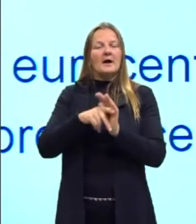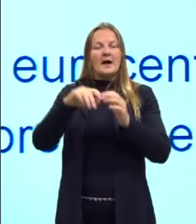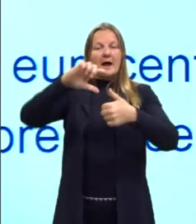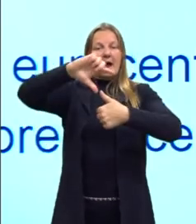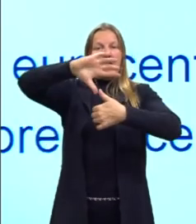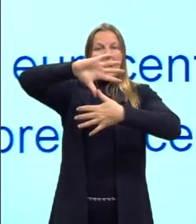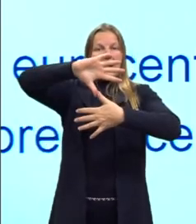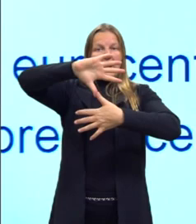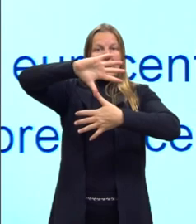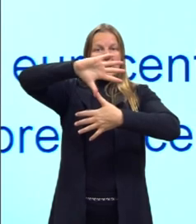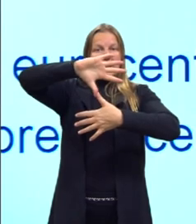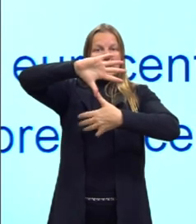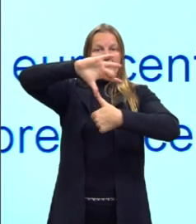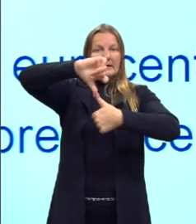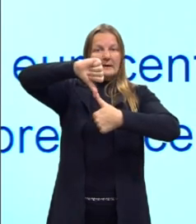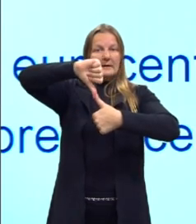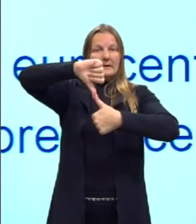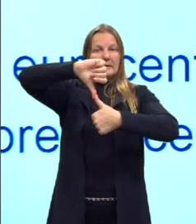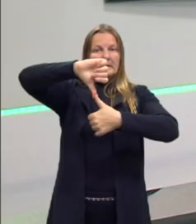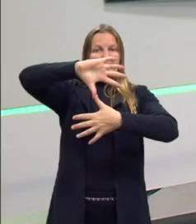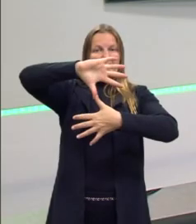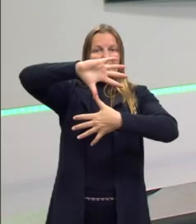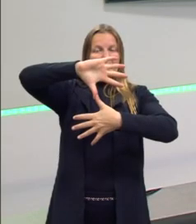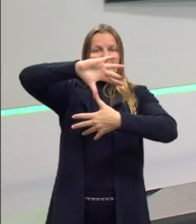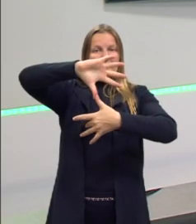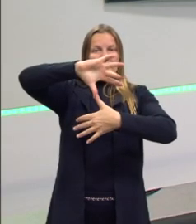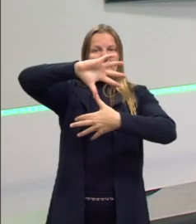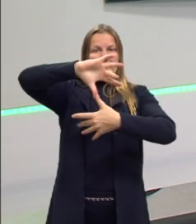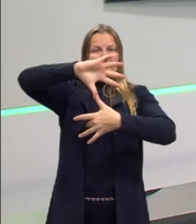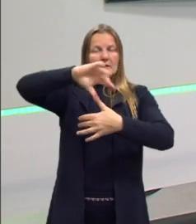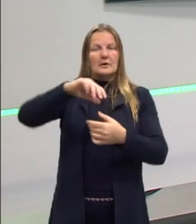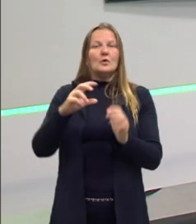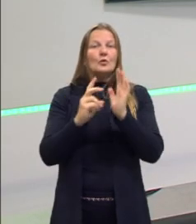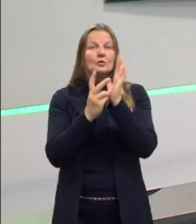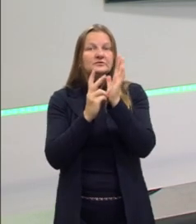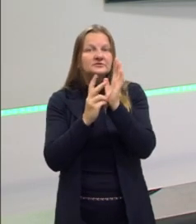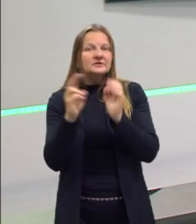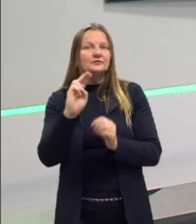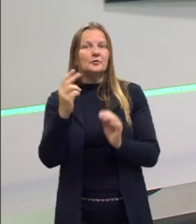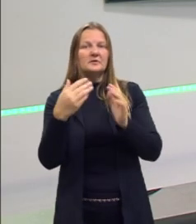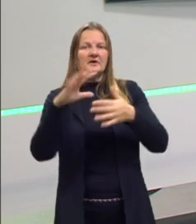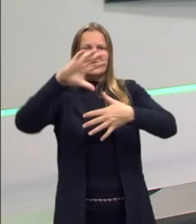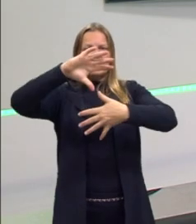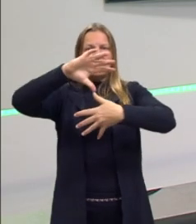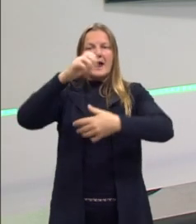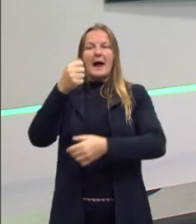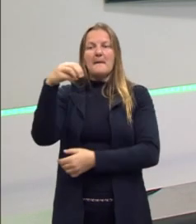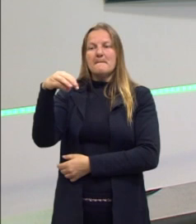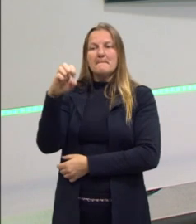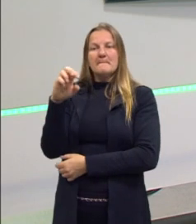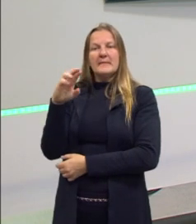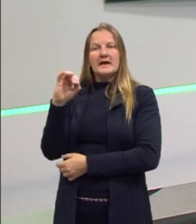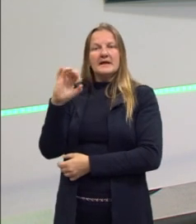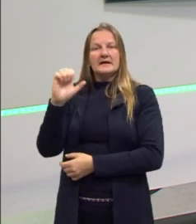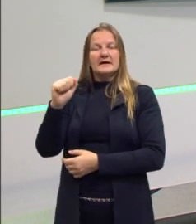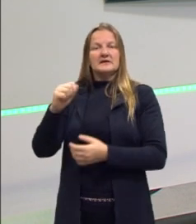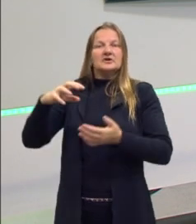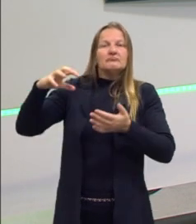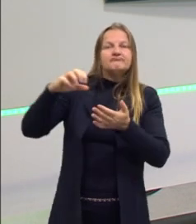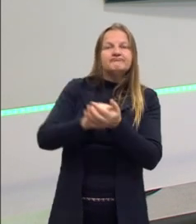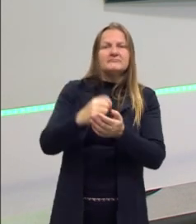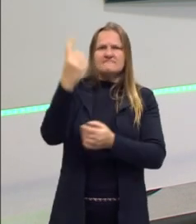América os indígenas chamavam esse continente para o outro nome né então chamar de América já foi uma colonização